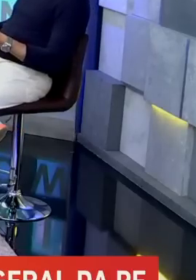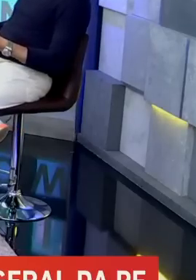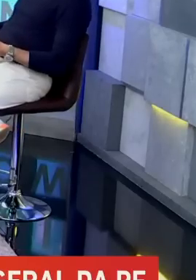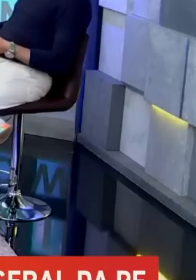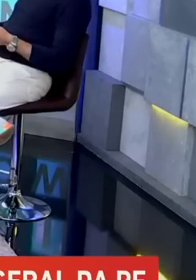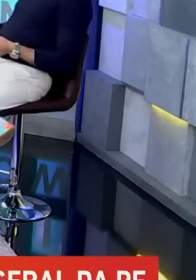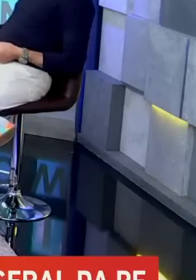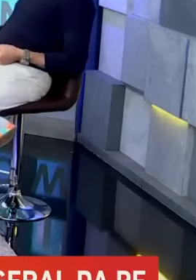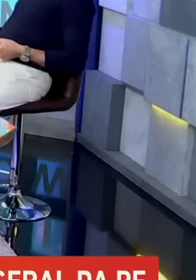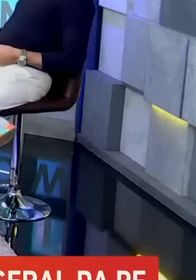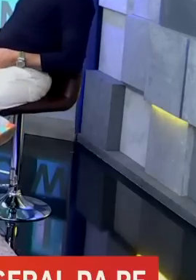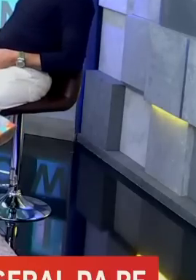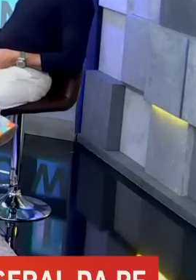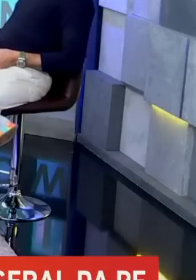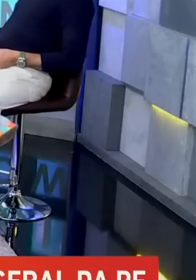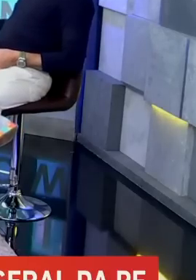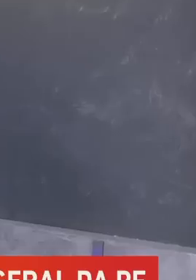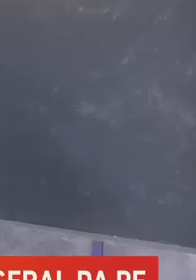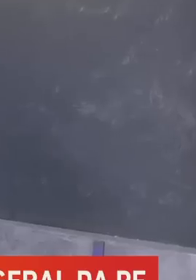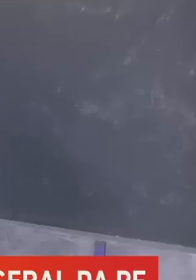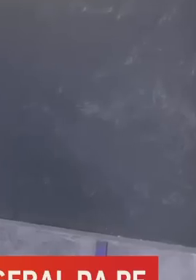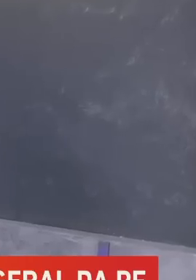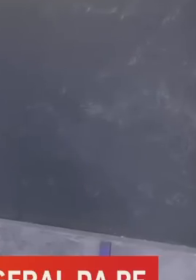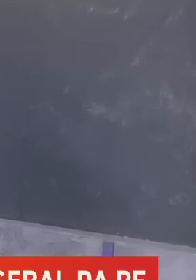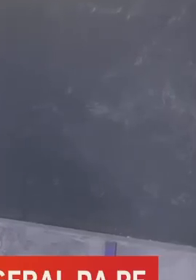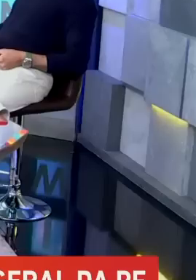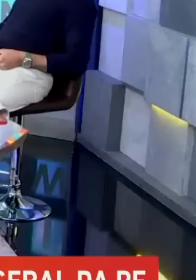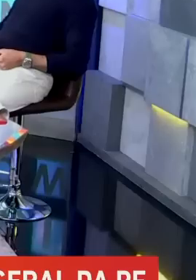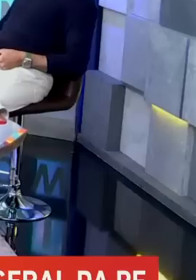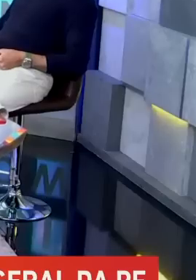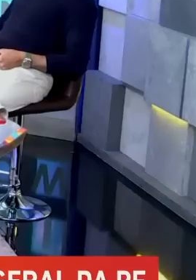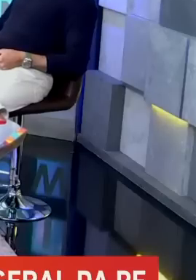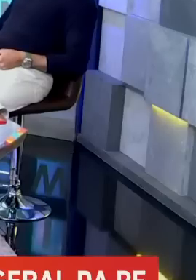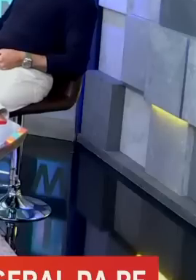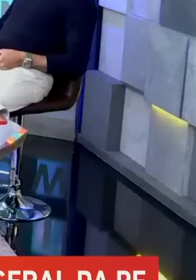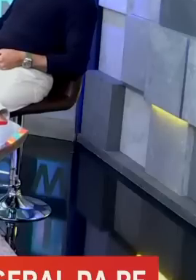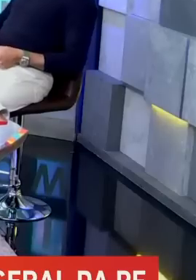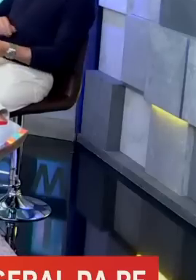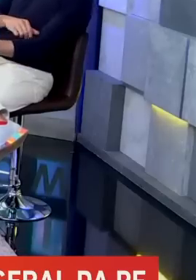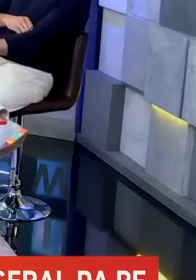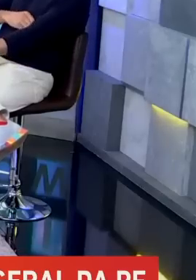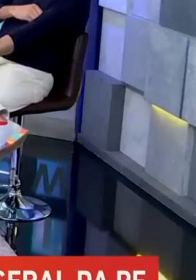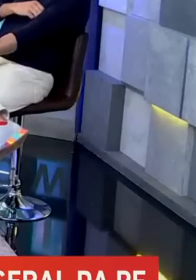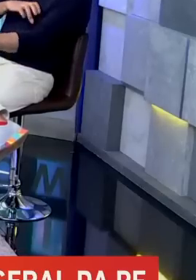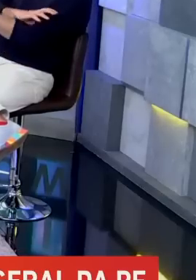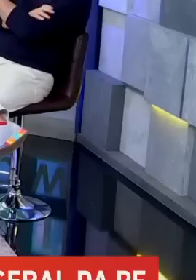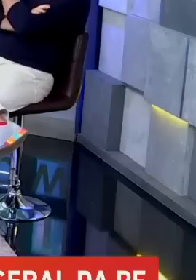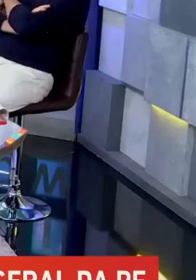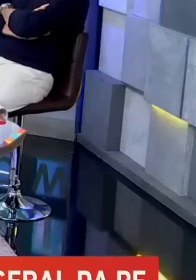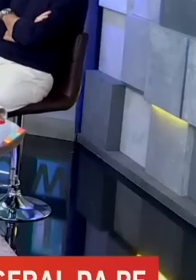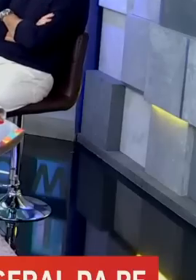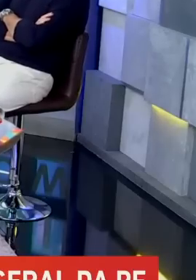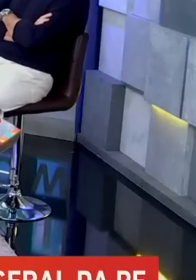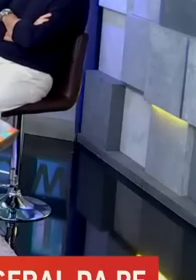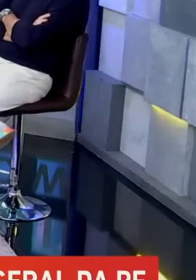democracia de forma civilizada foi o que disse Alexandre de Morais não tem como agora não